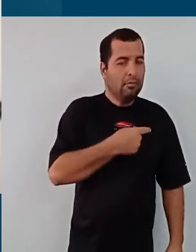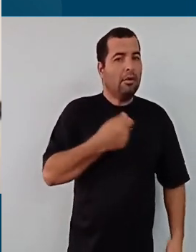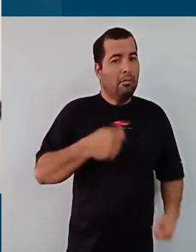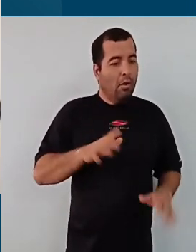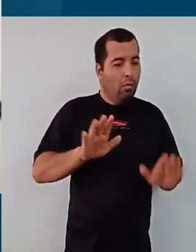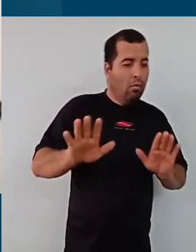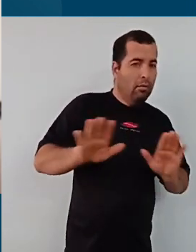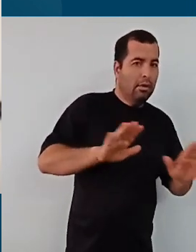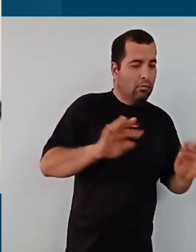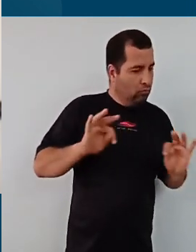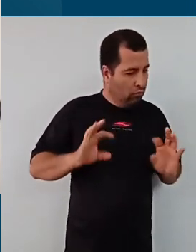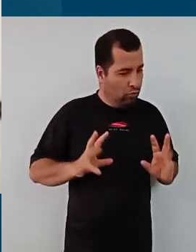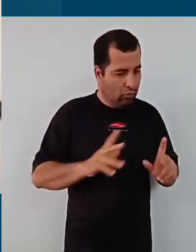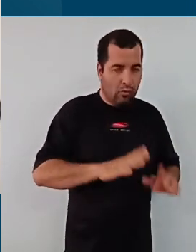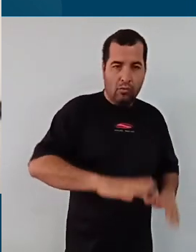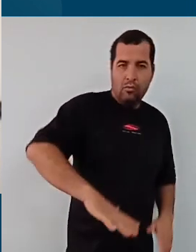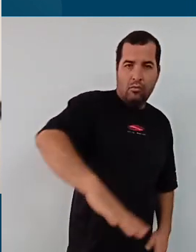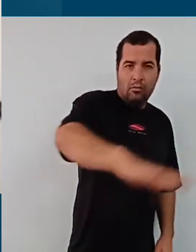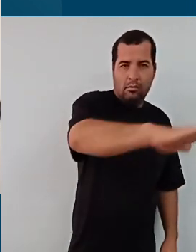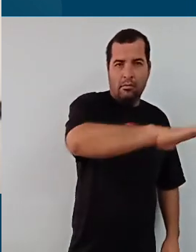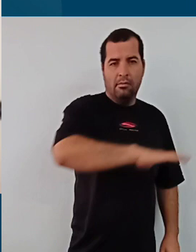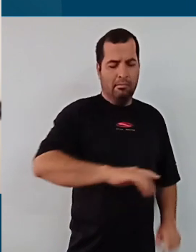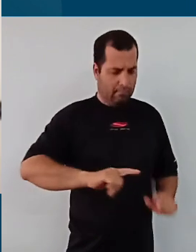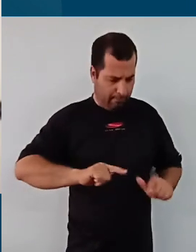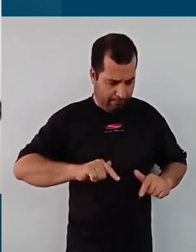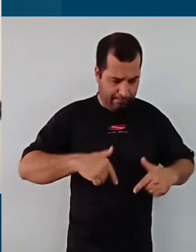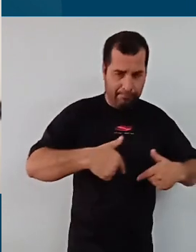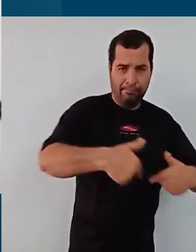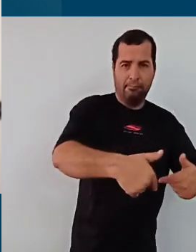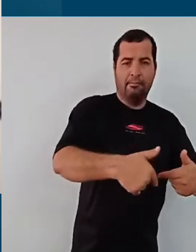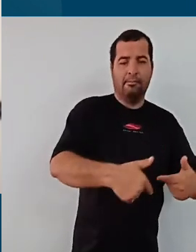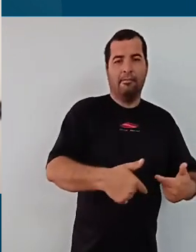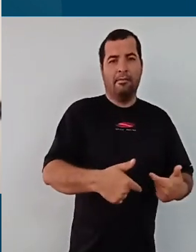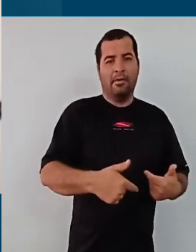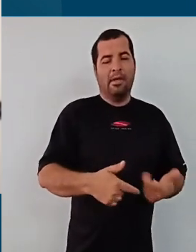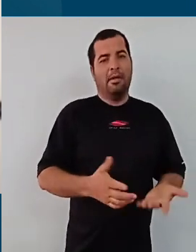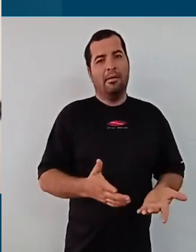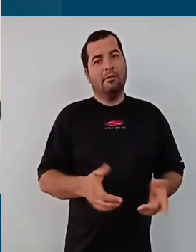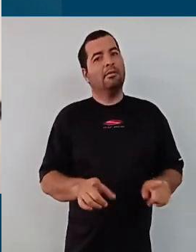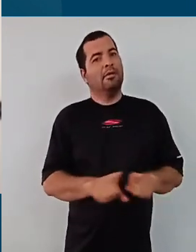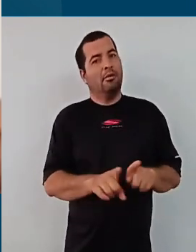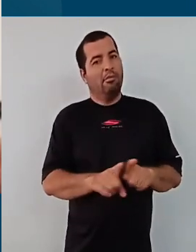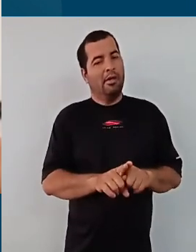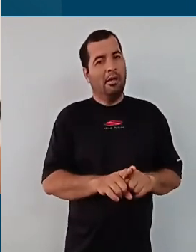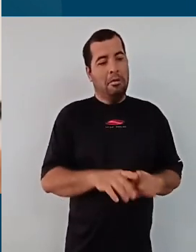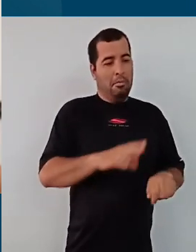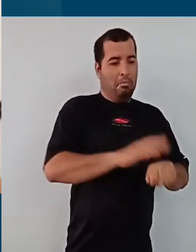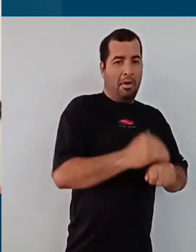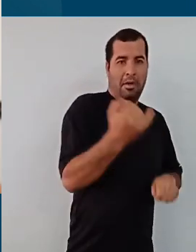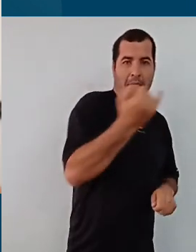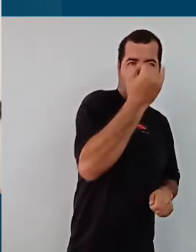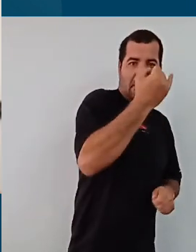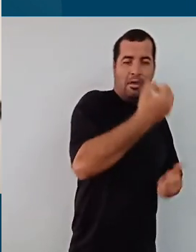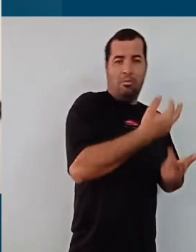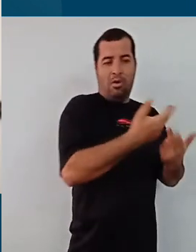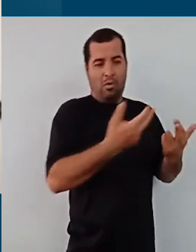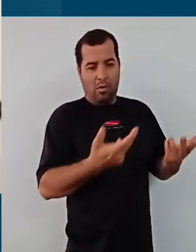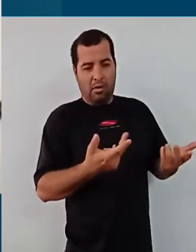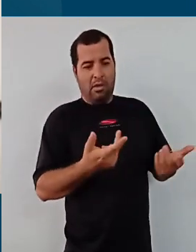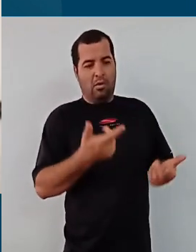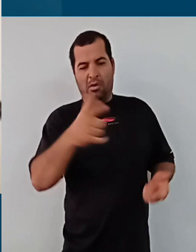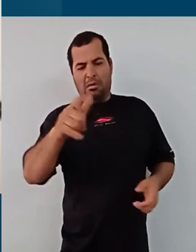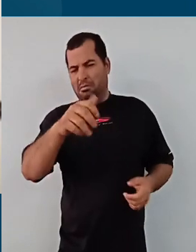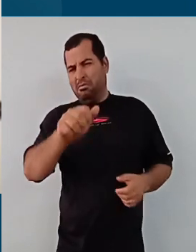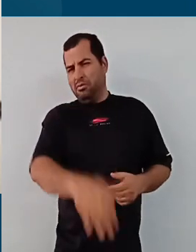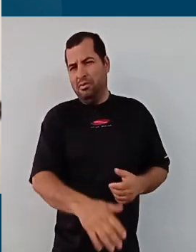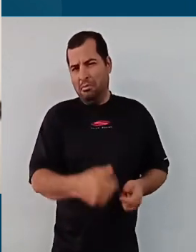de mobilizar tudo, e aí tem um grande cuidado de não achar que temos que priorizar certas habilidades,